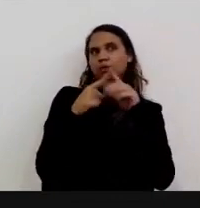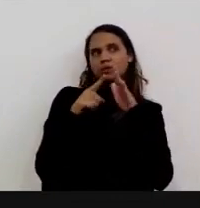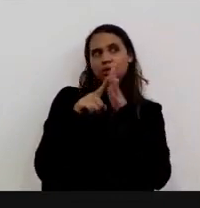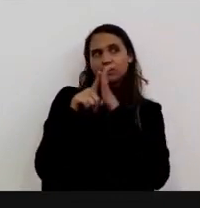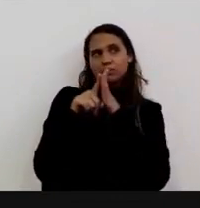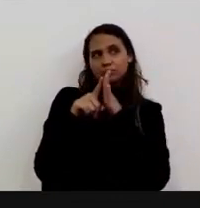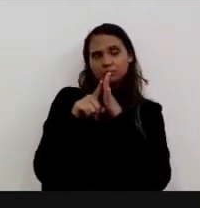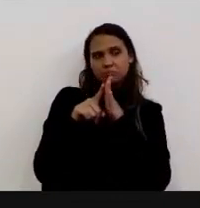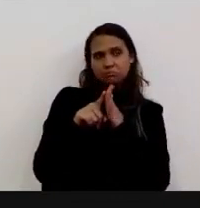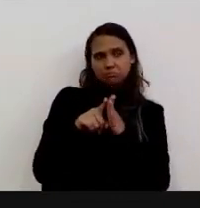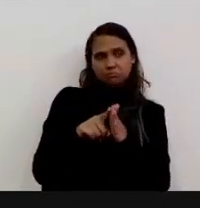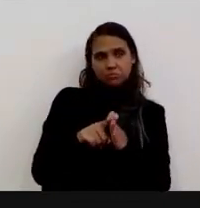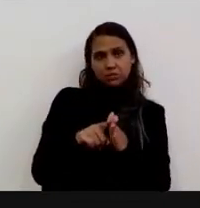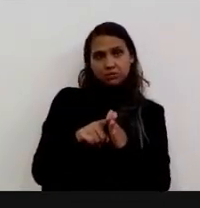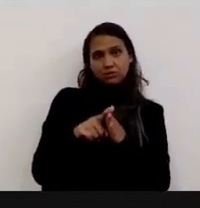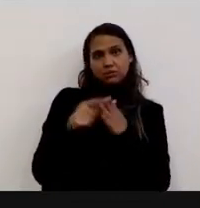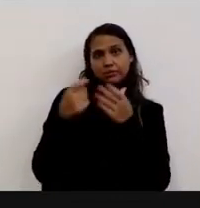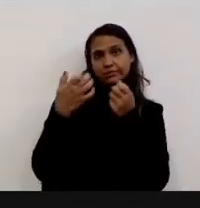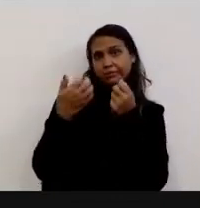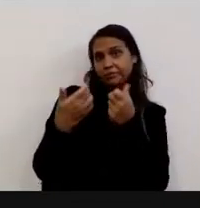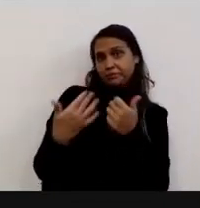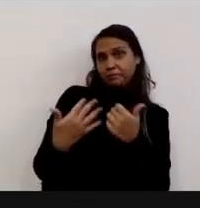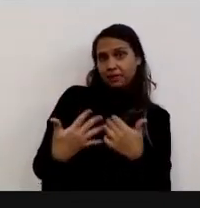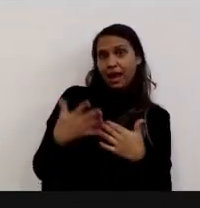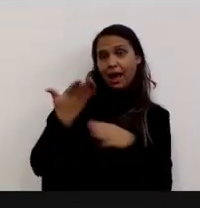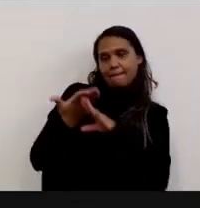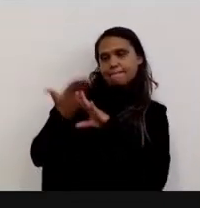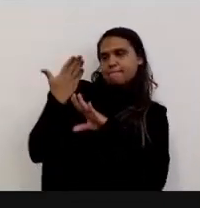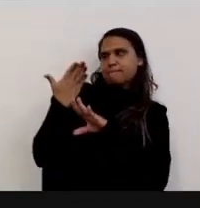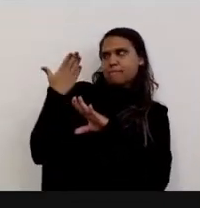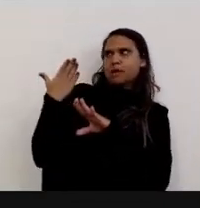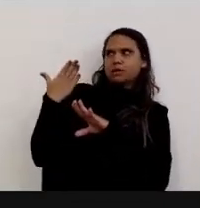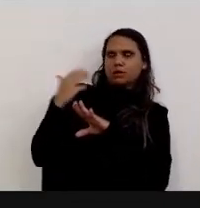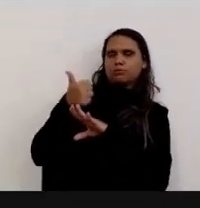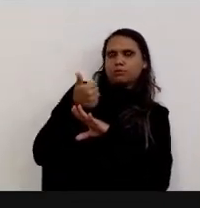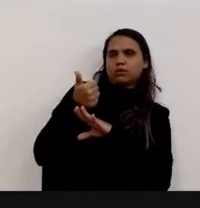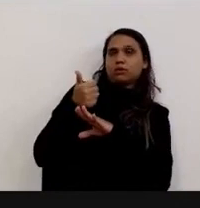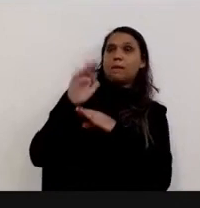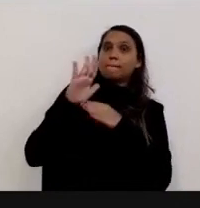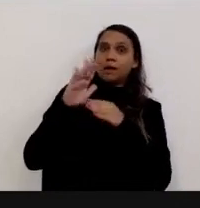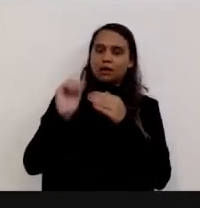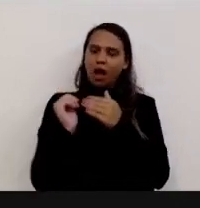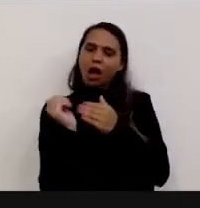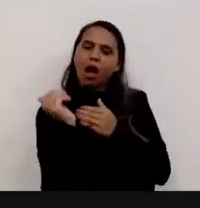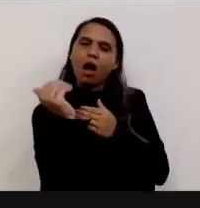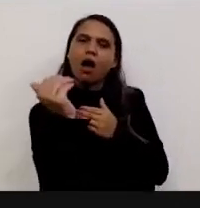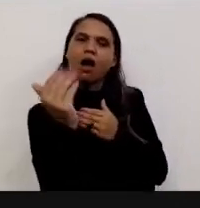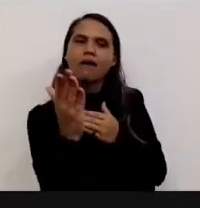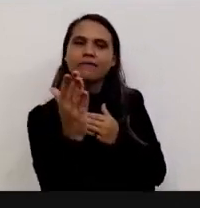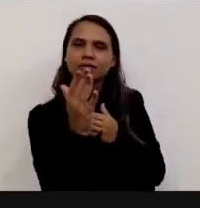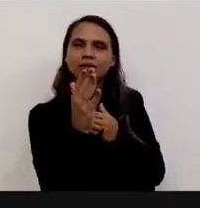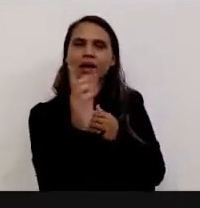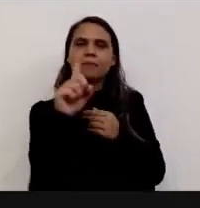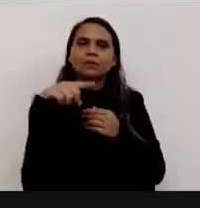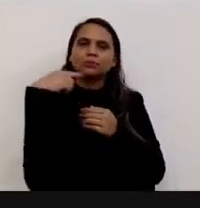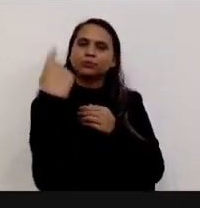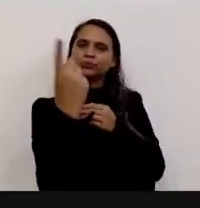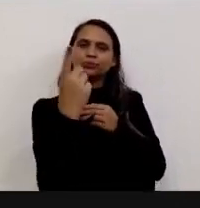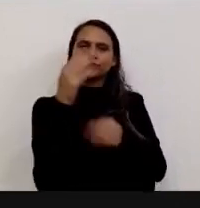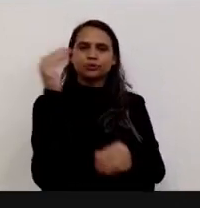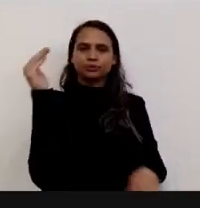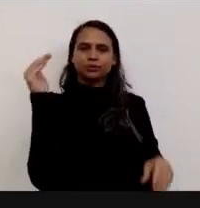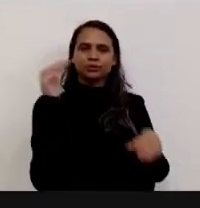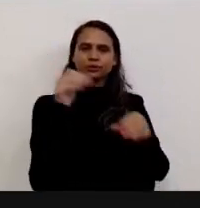entendi, procura explicar, né, uma situação já ocorrida. Vocês pretendem avançar para algo mais preditivo, assim, para as próximas